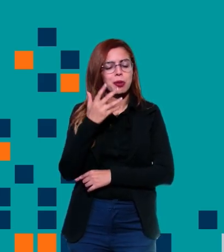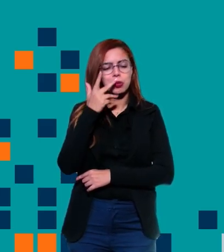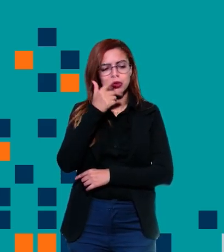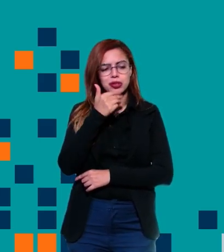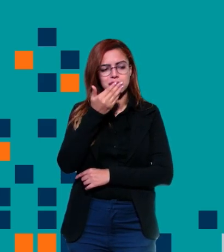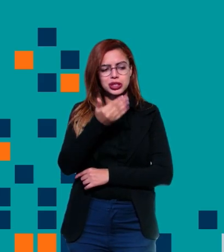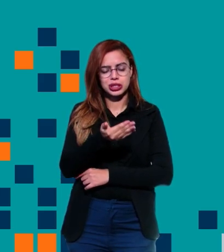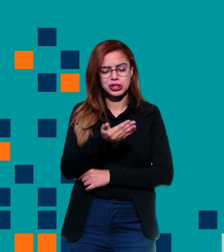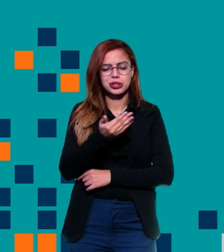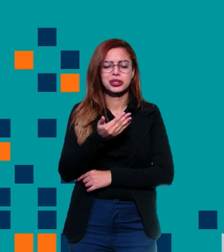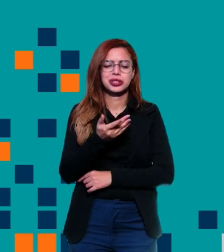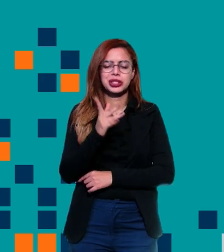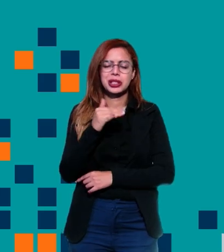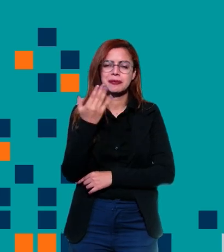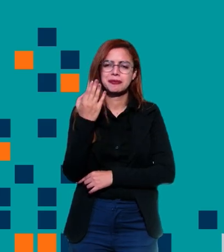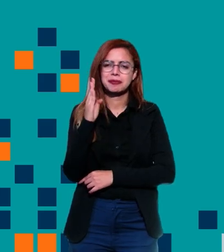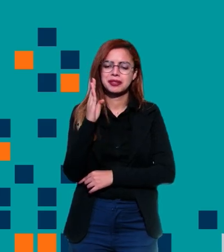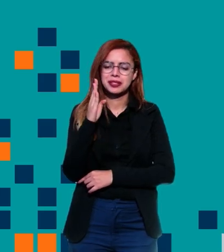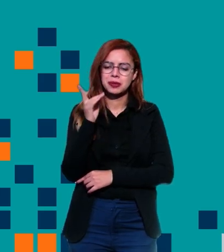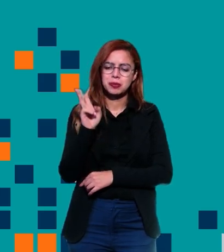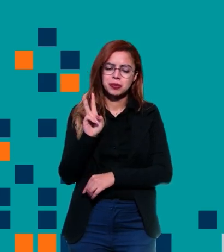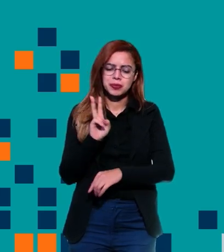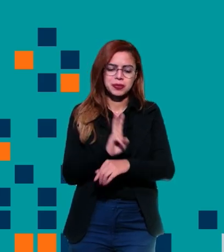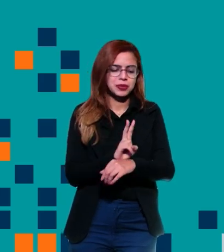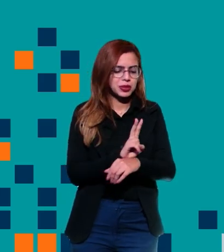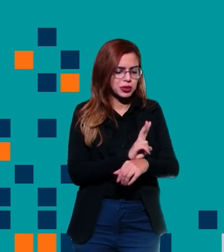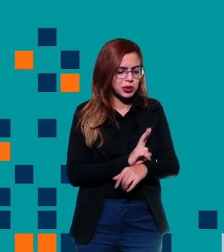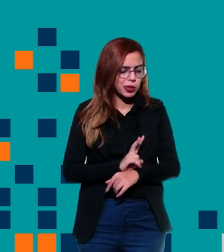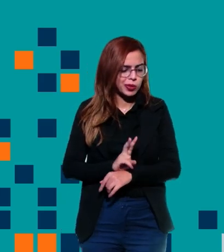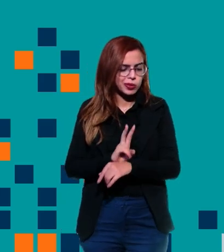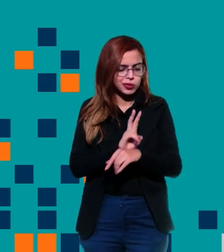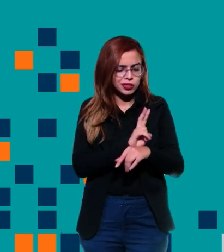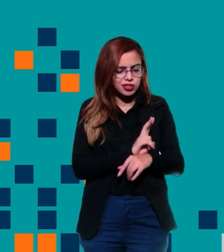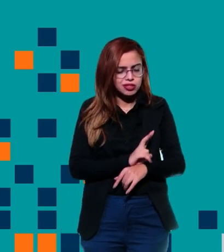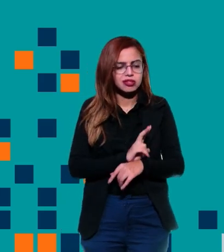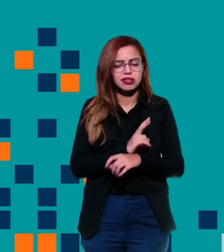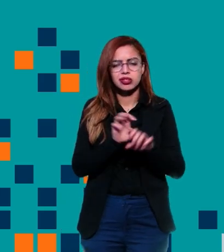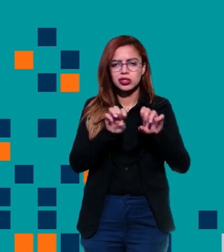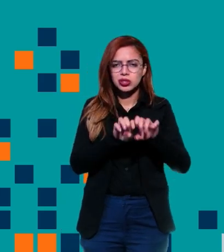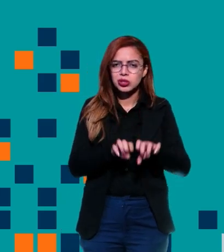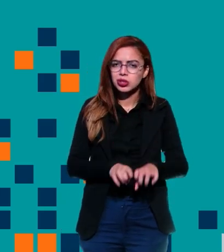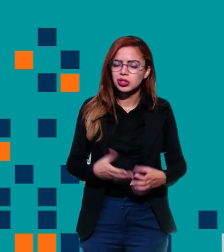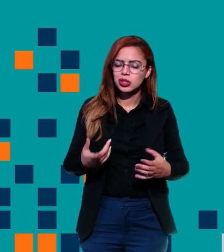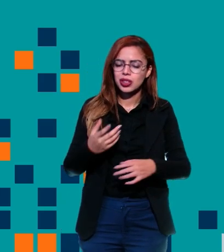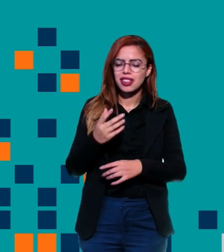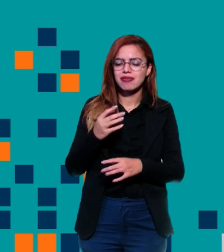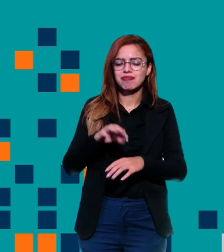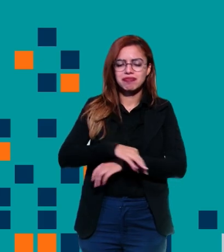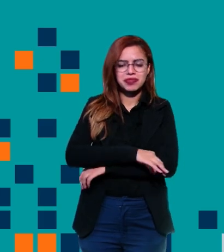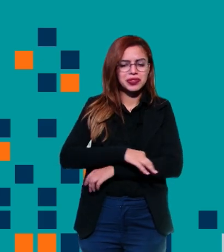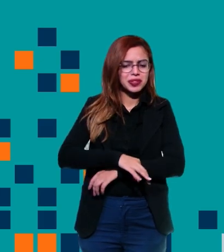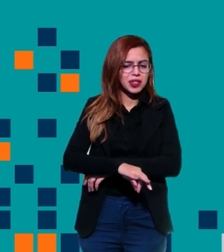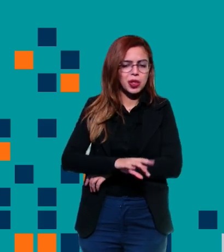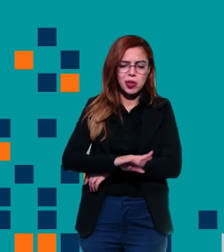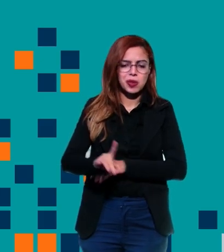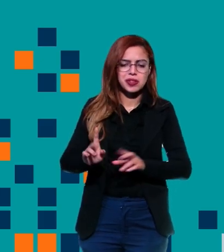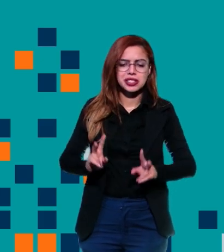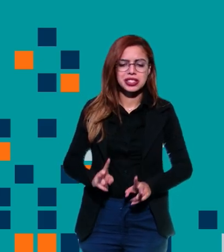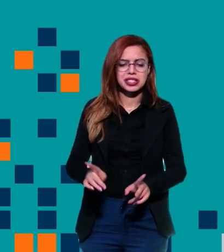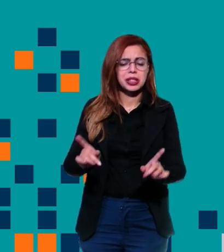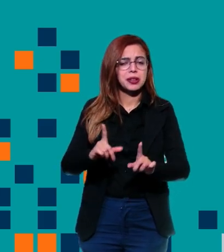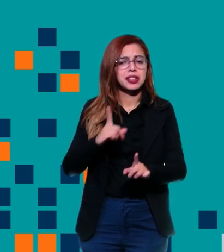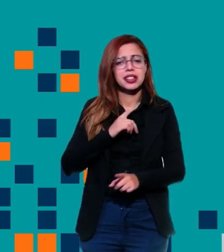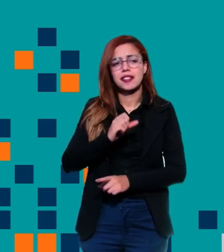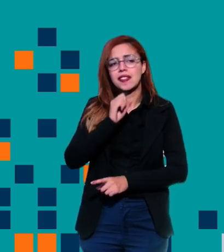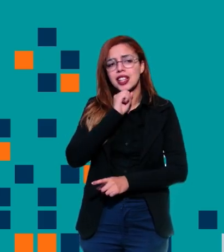peça de madeira que protege toda a outra estrutura, né? Então, assim, a arquitetura não é para sempre, ela envelhece,